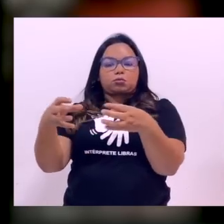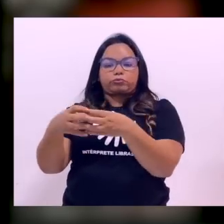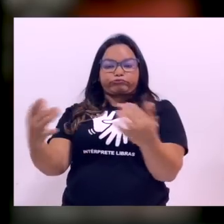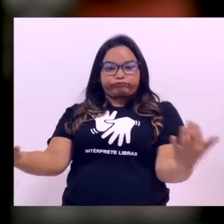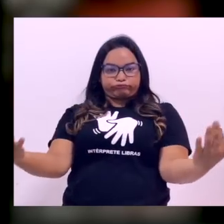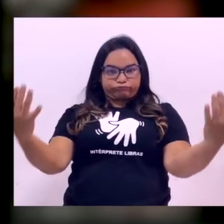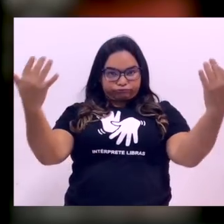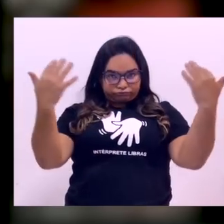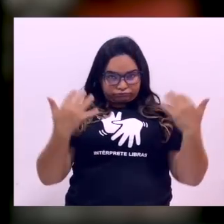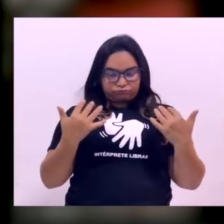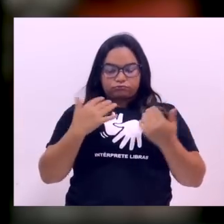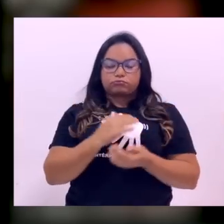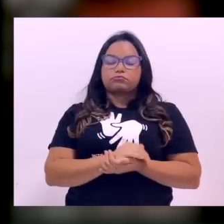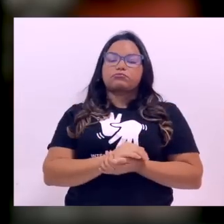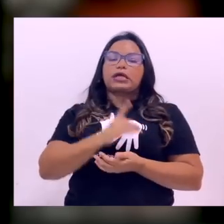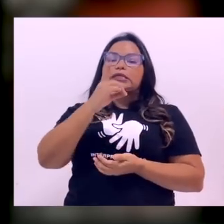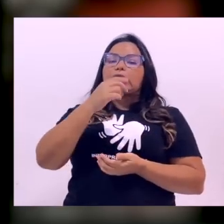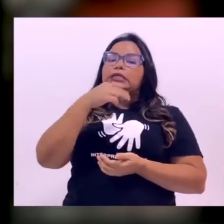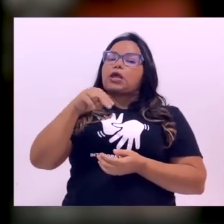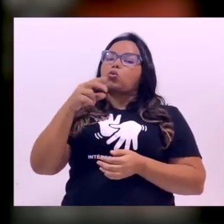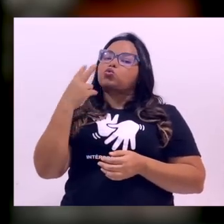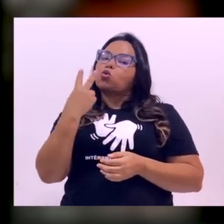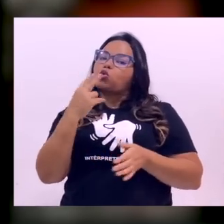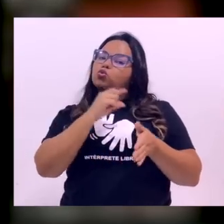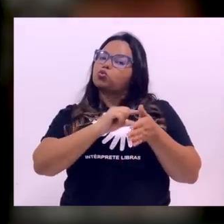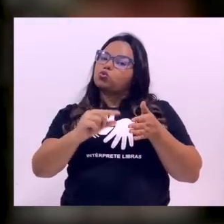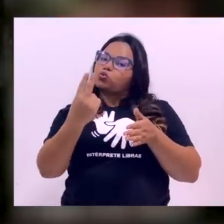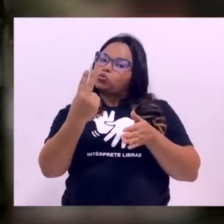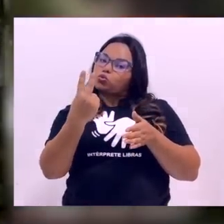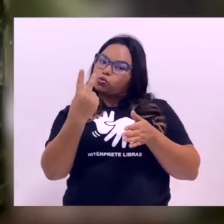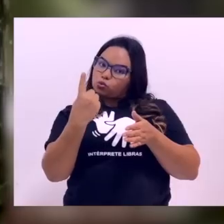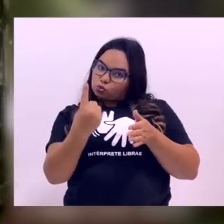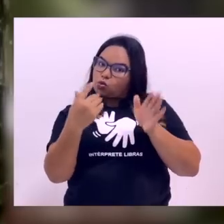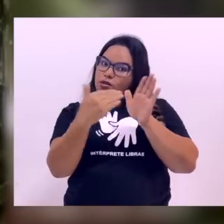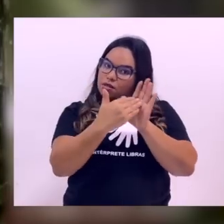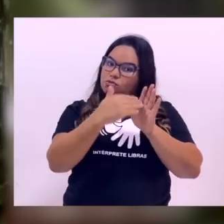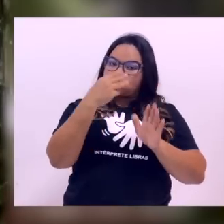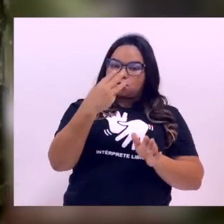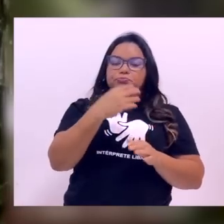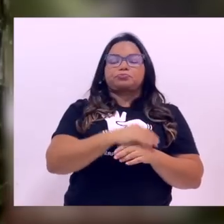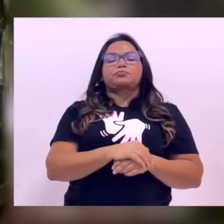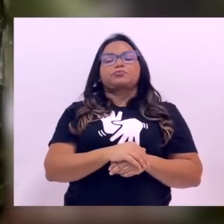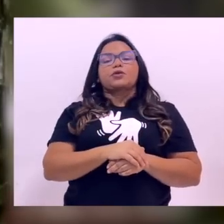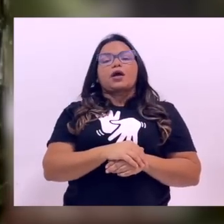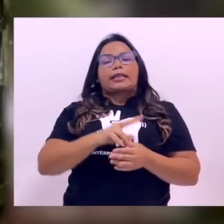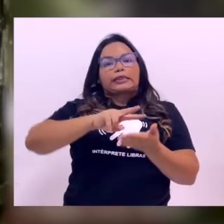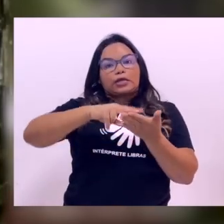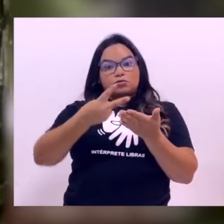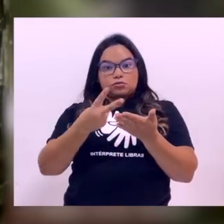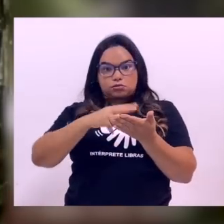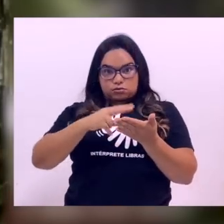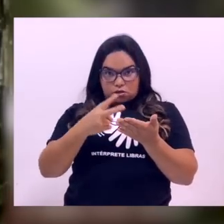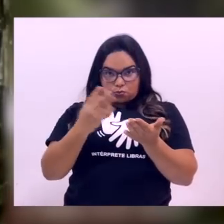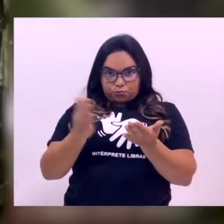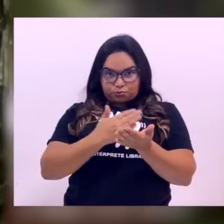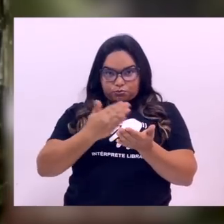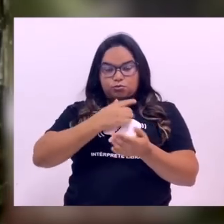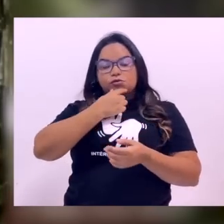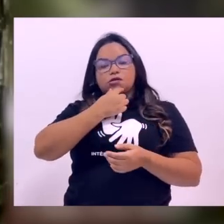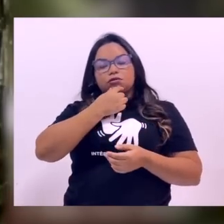saber o significado. Daniel 2, 1 a 3. A versão King James, inglesa